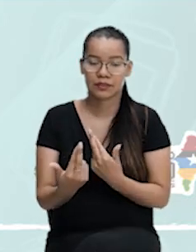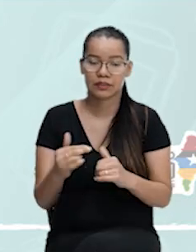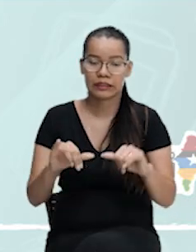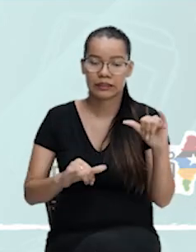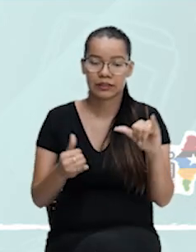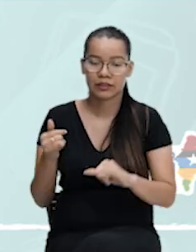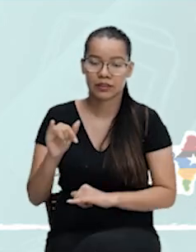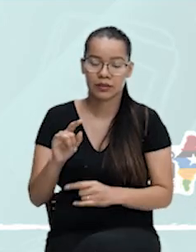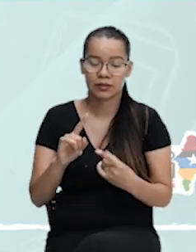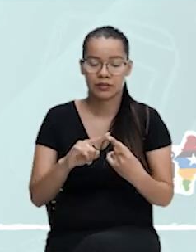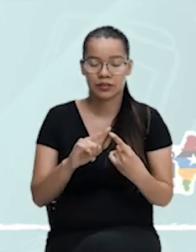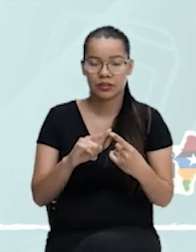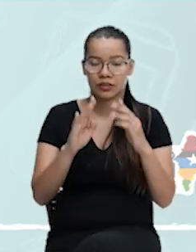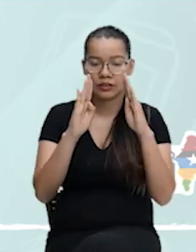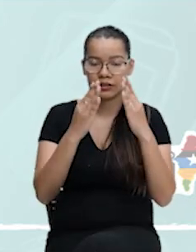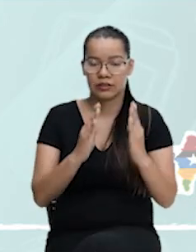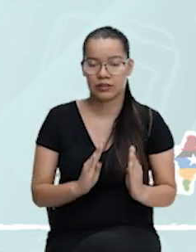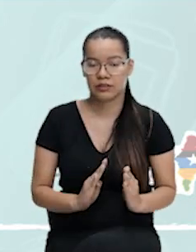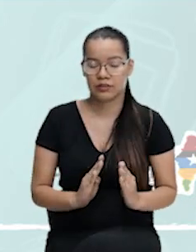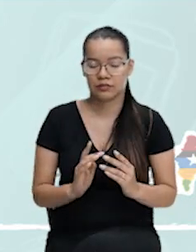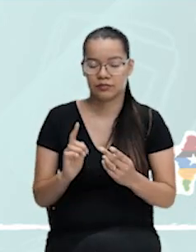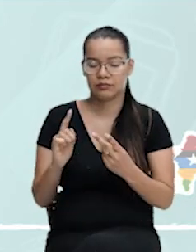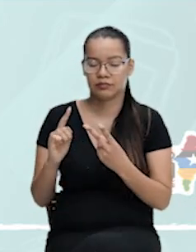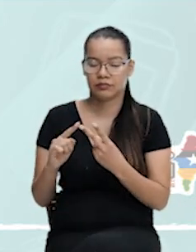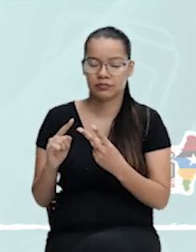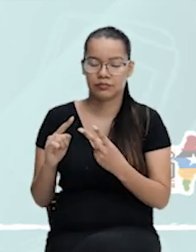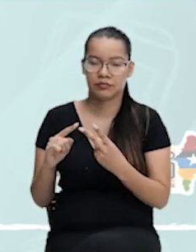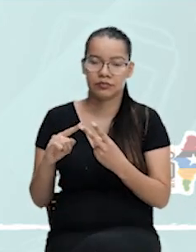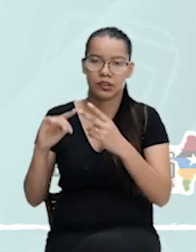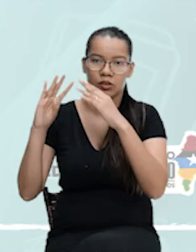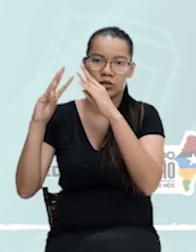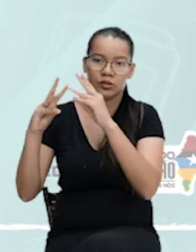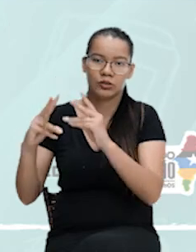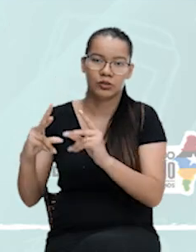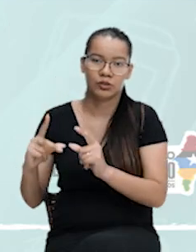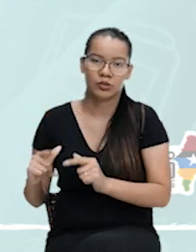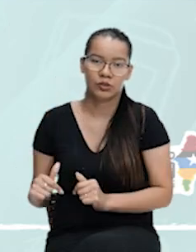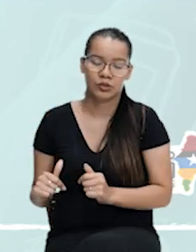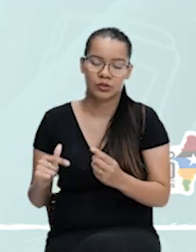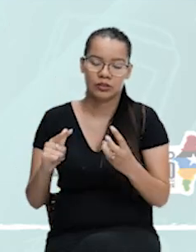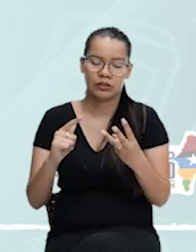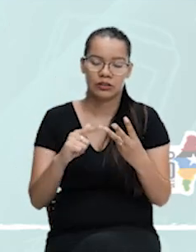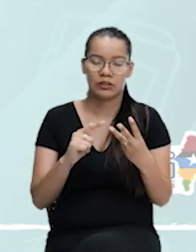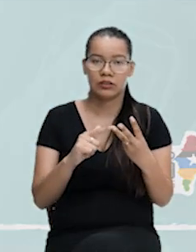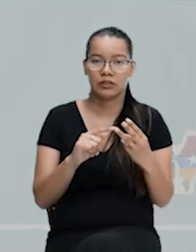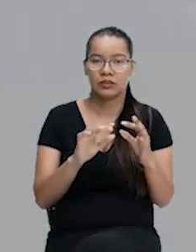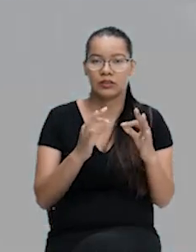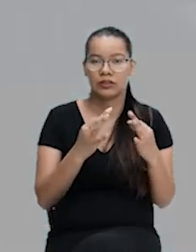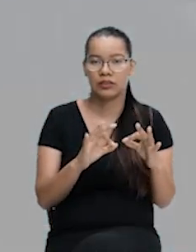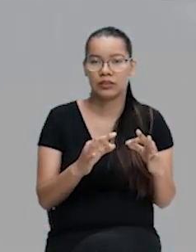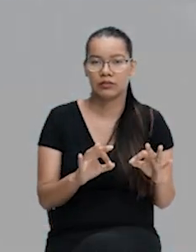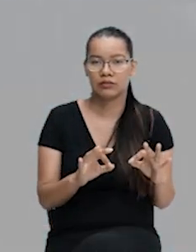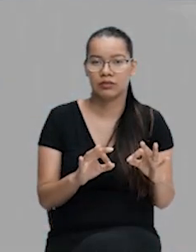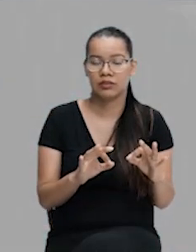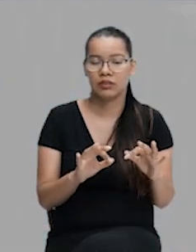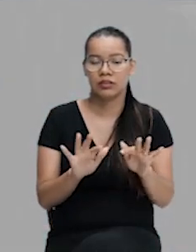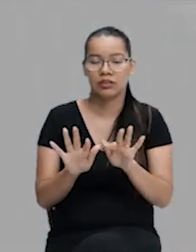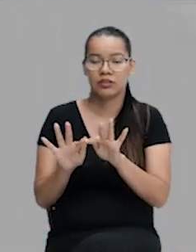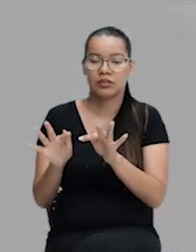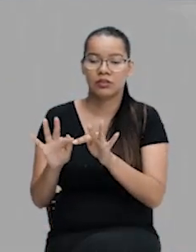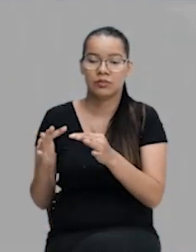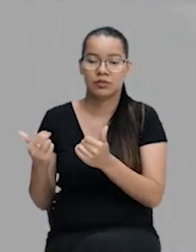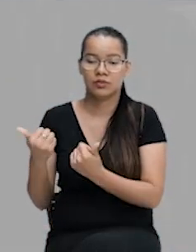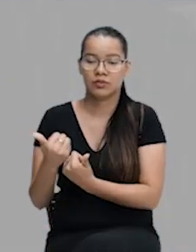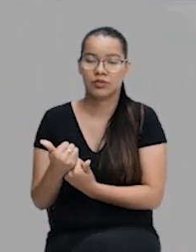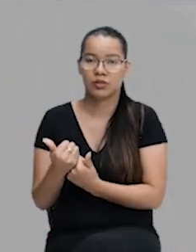de análise, reações de decomposição, reação de síntese, reação de simples troca,